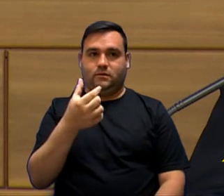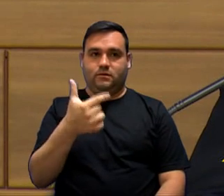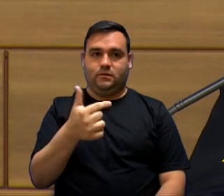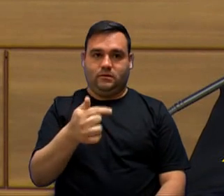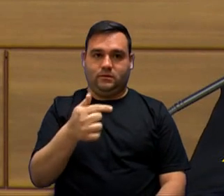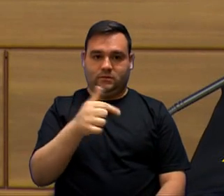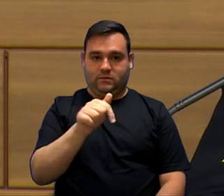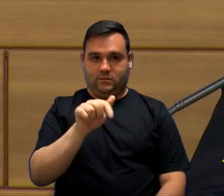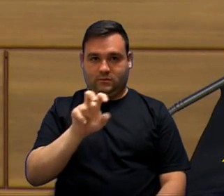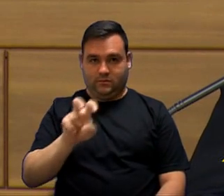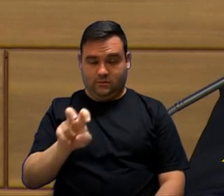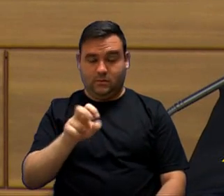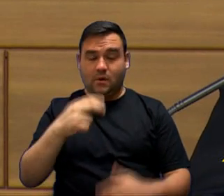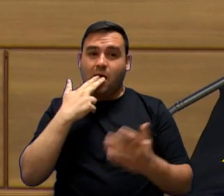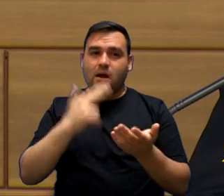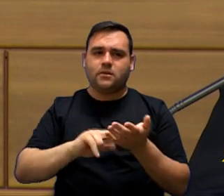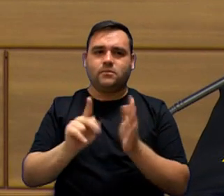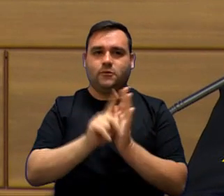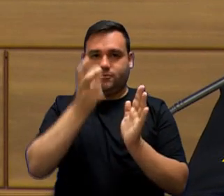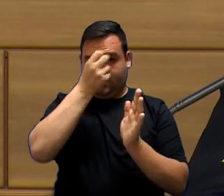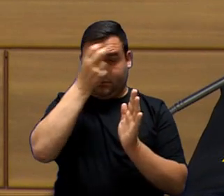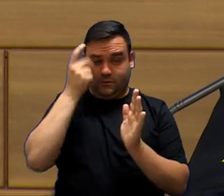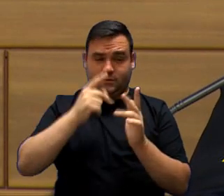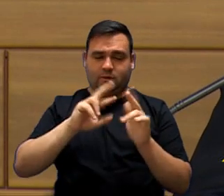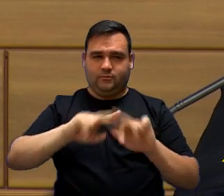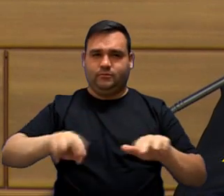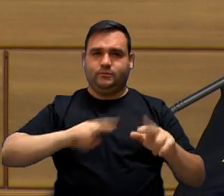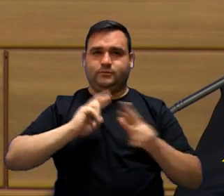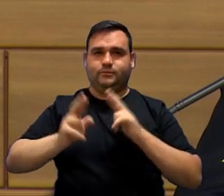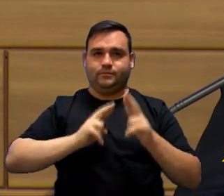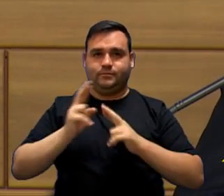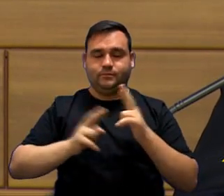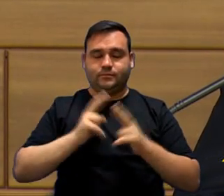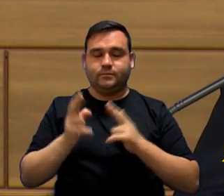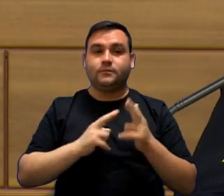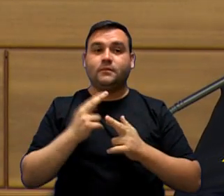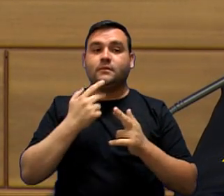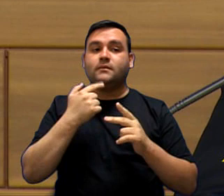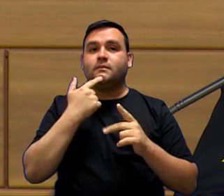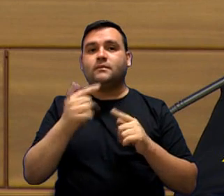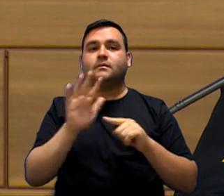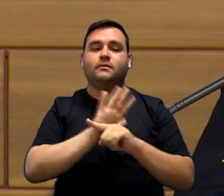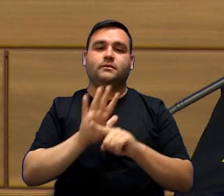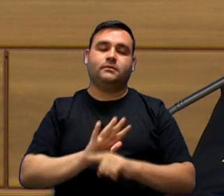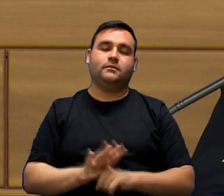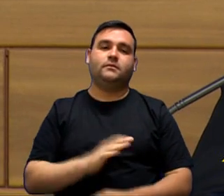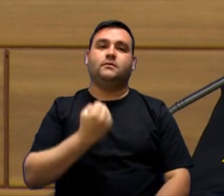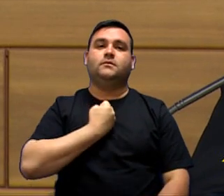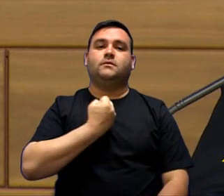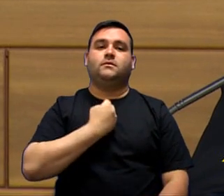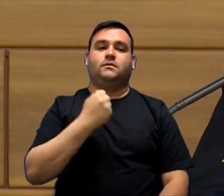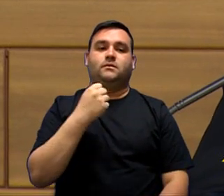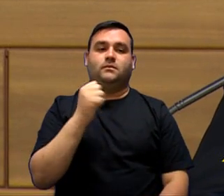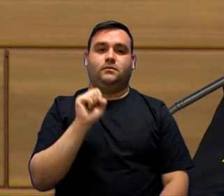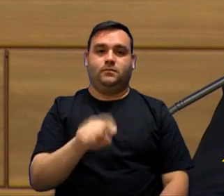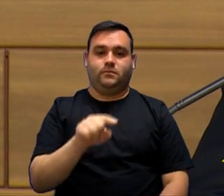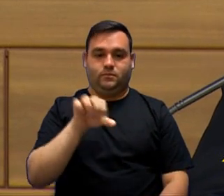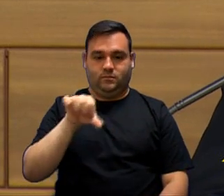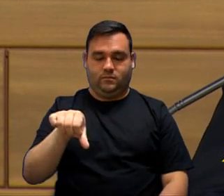2760-2775, ofício da Prefeitura Municipal de Sorocaba, encaminhando respostas aos requerimentos dos números